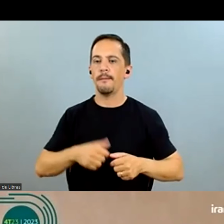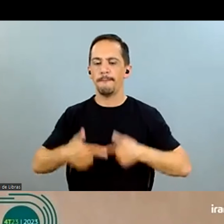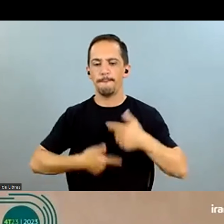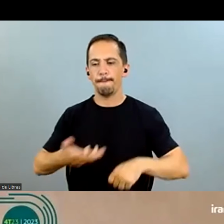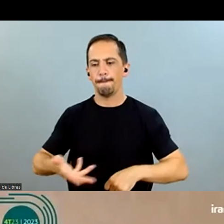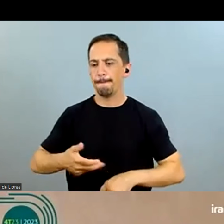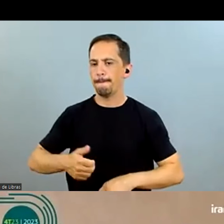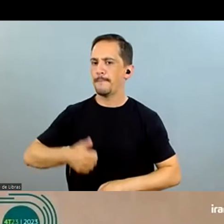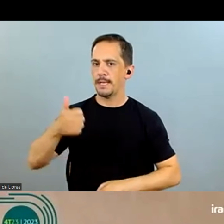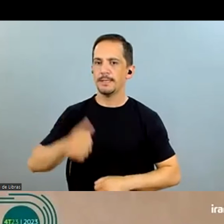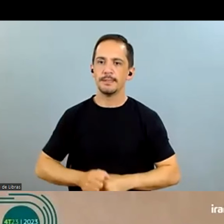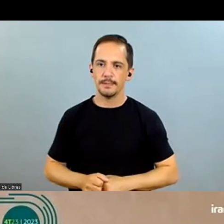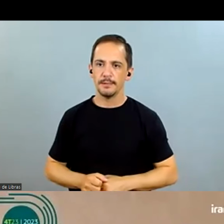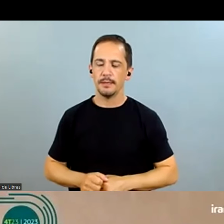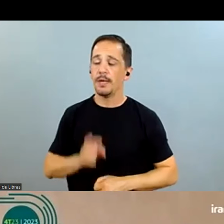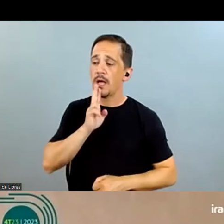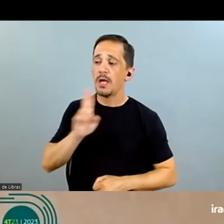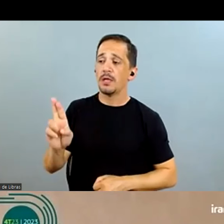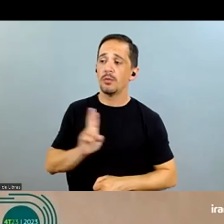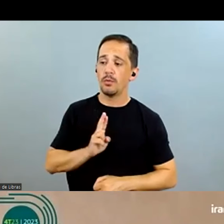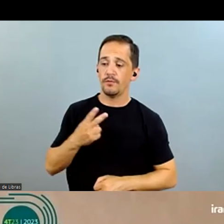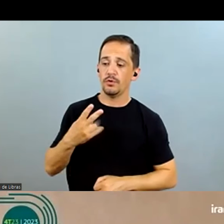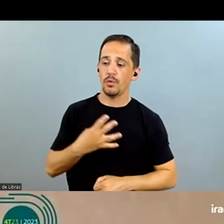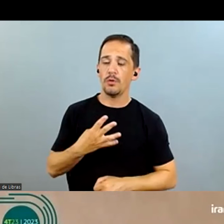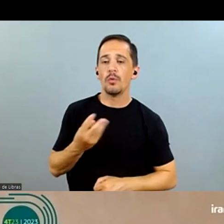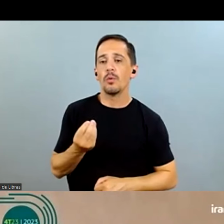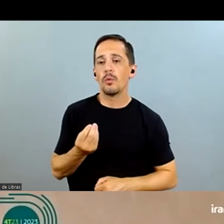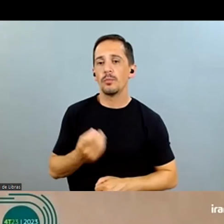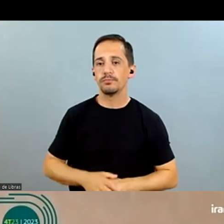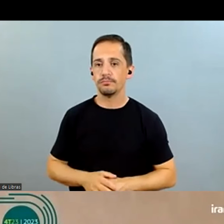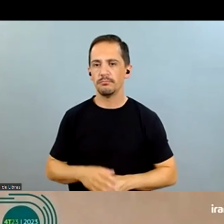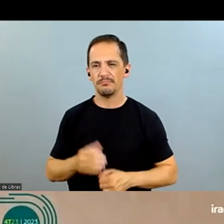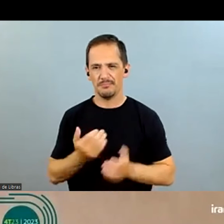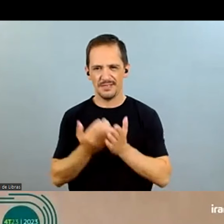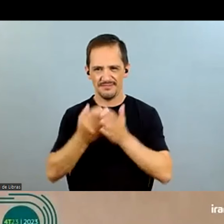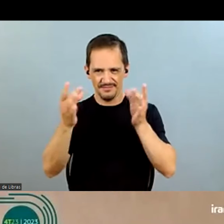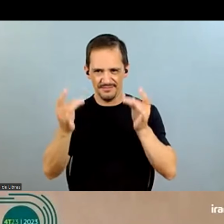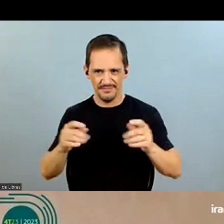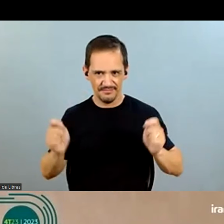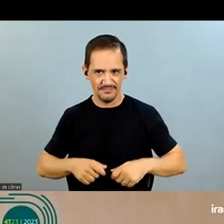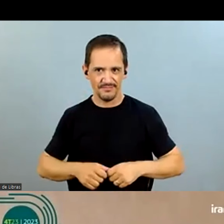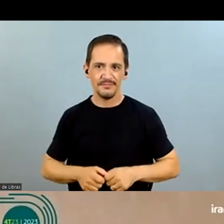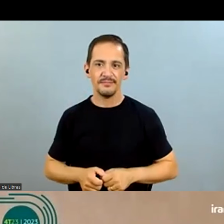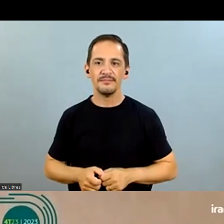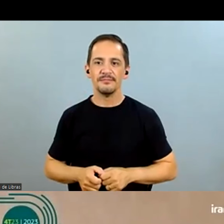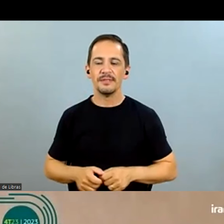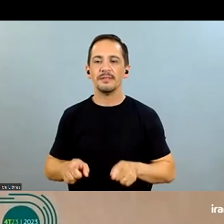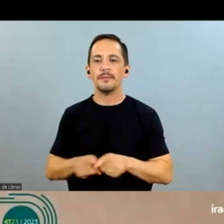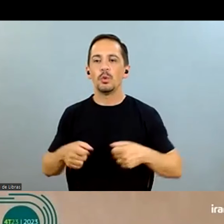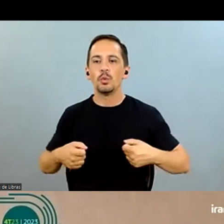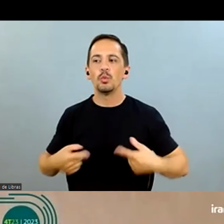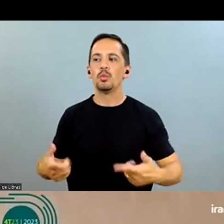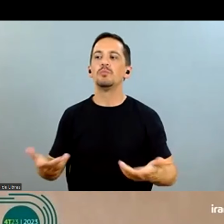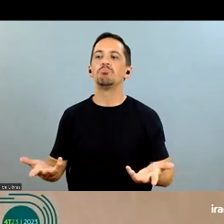poderíamos esperar esse retorno para 2024 quatro se puderem comentar principalmente como uma redução de custo esperada para o ano